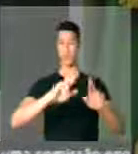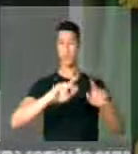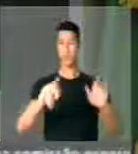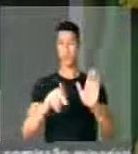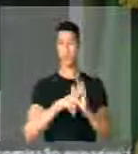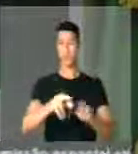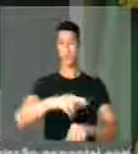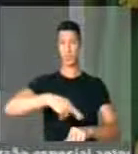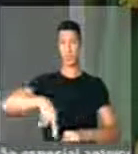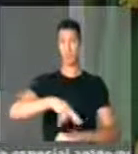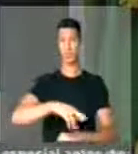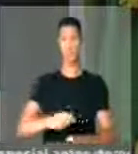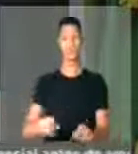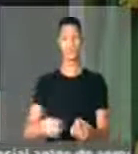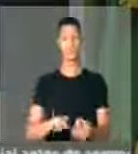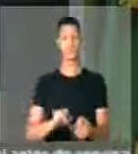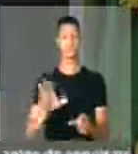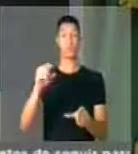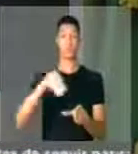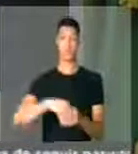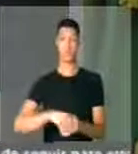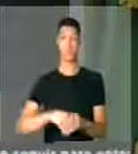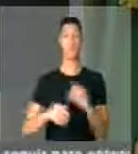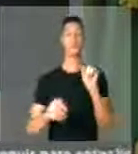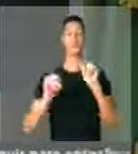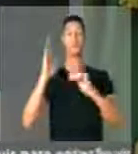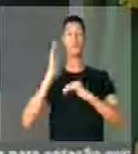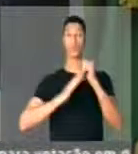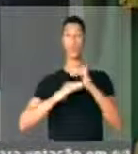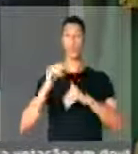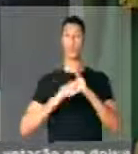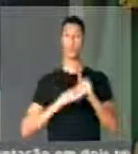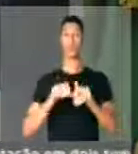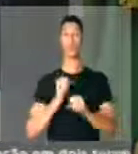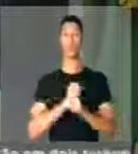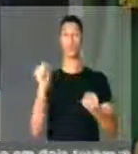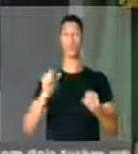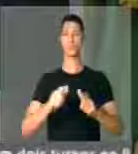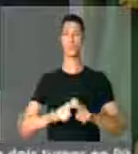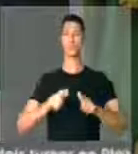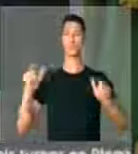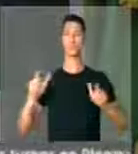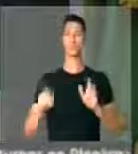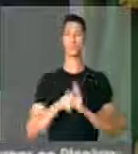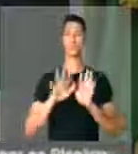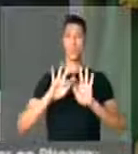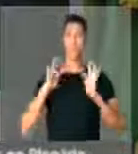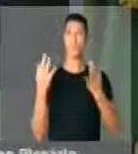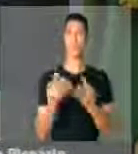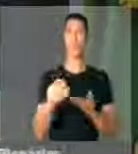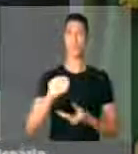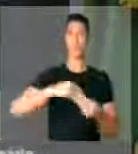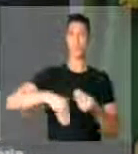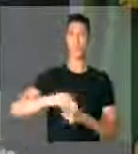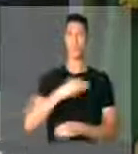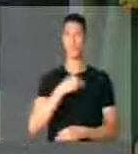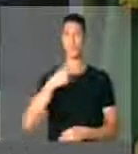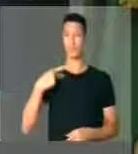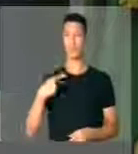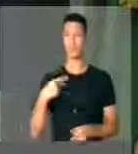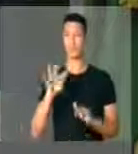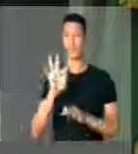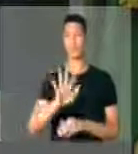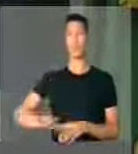diferenciado naquela região. Inclusive no que diz respeito a um grande volume de famílias envolvidas. O Ministério